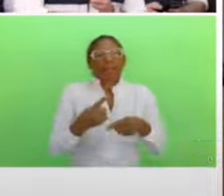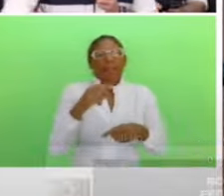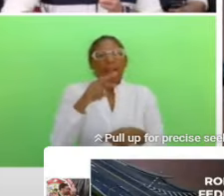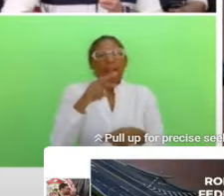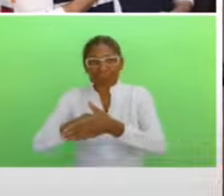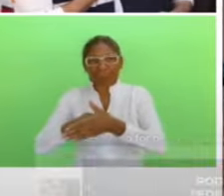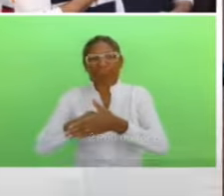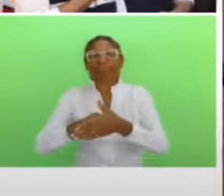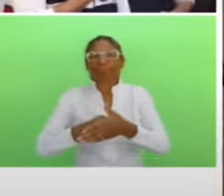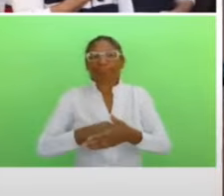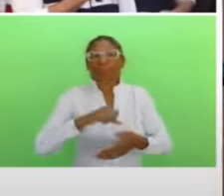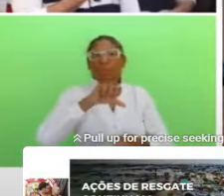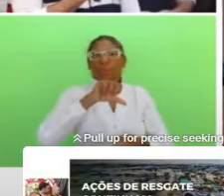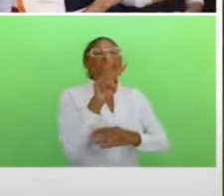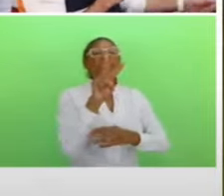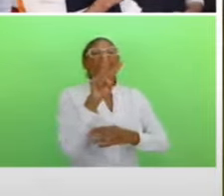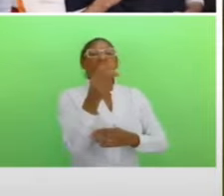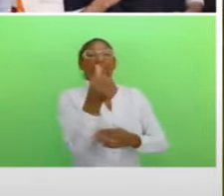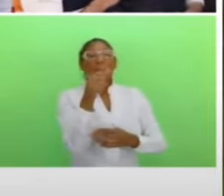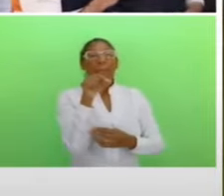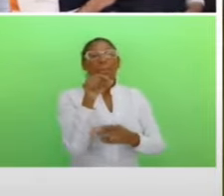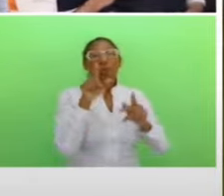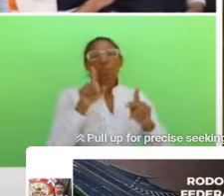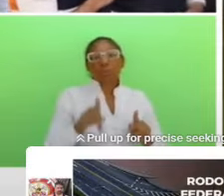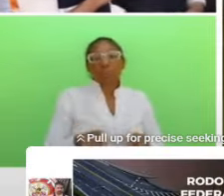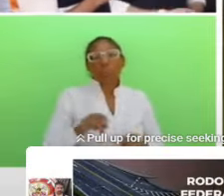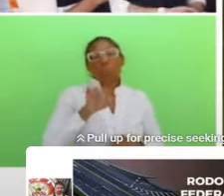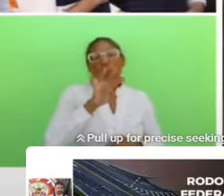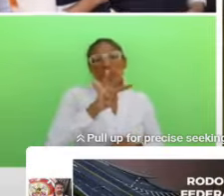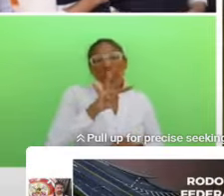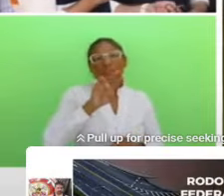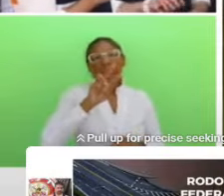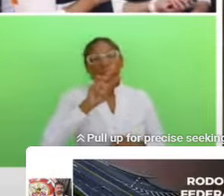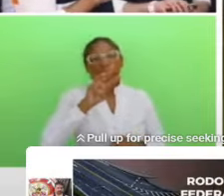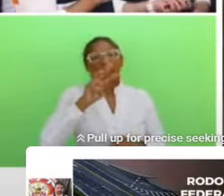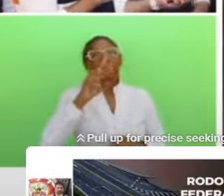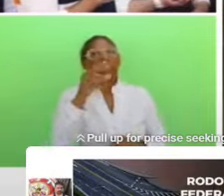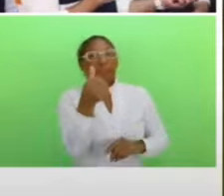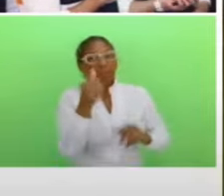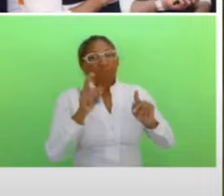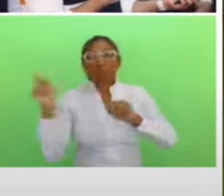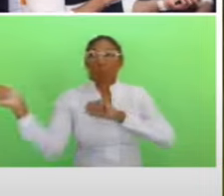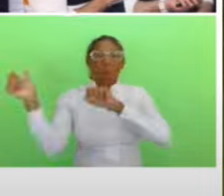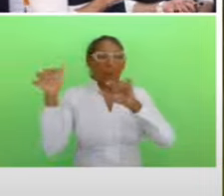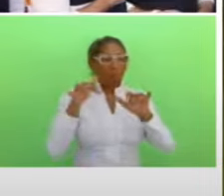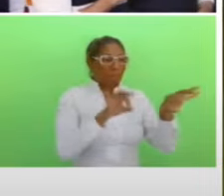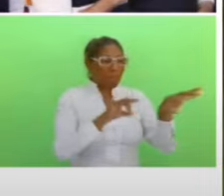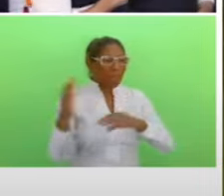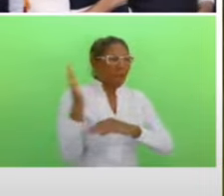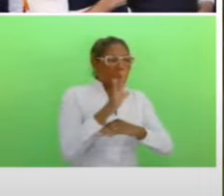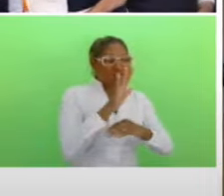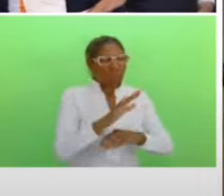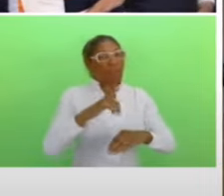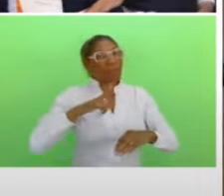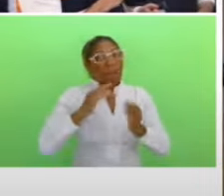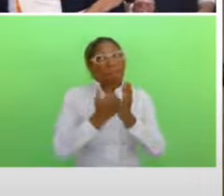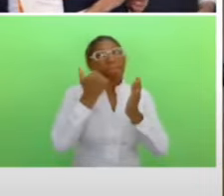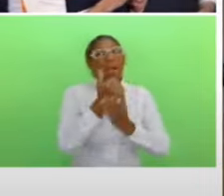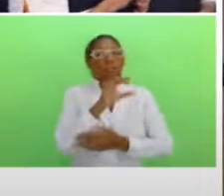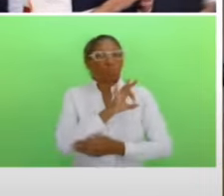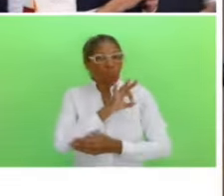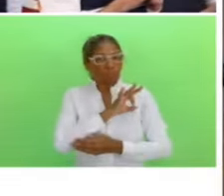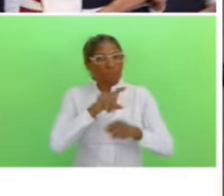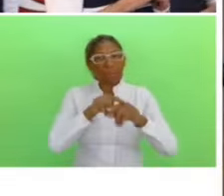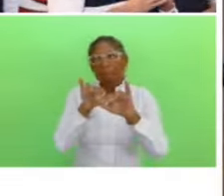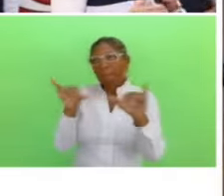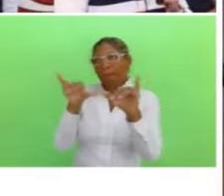feito e lá no Rio Grande do Sul inclusive trazendo os números ó ações de resgate continuam a quantidade de pessoas que foram resgatadas de